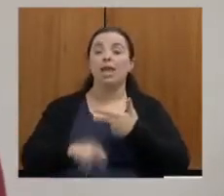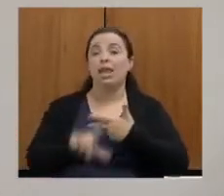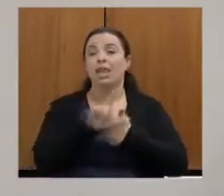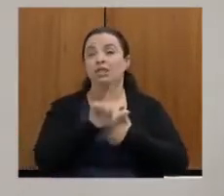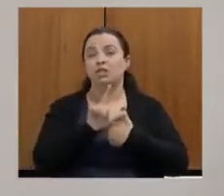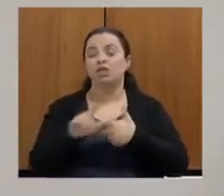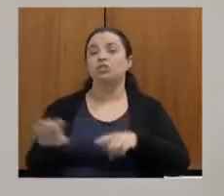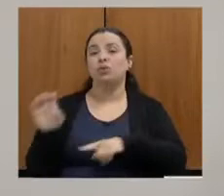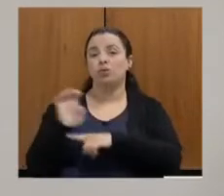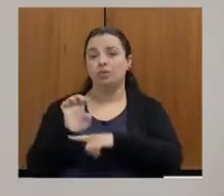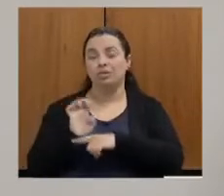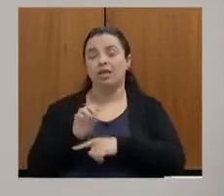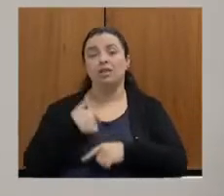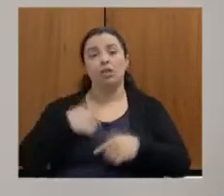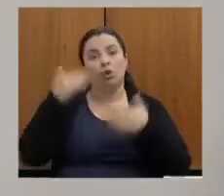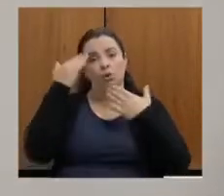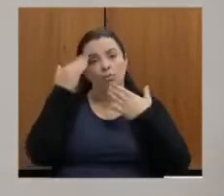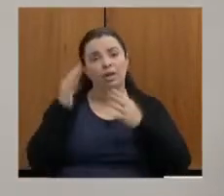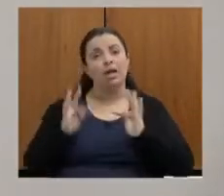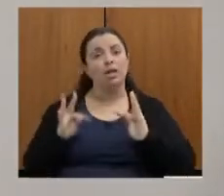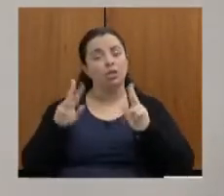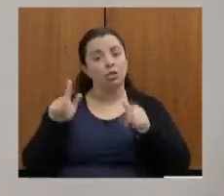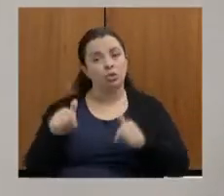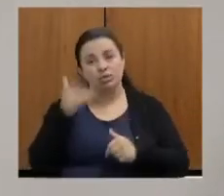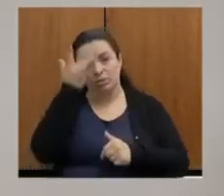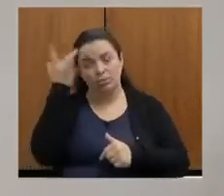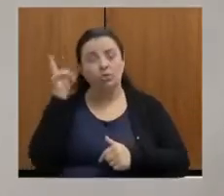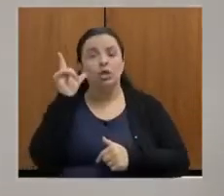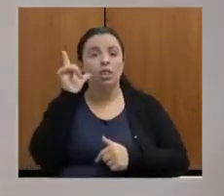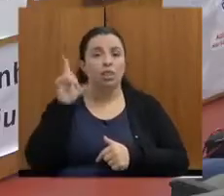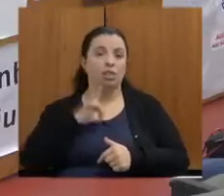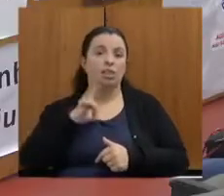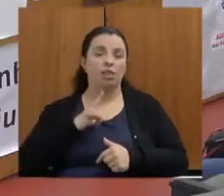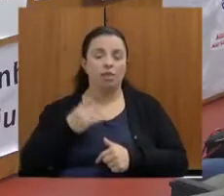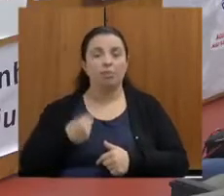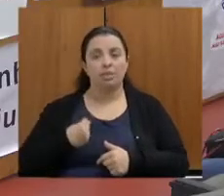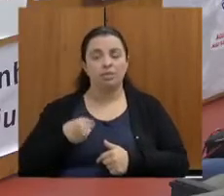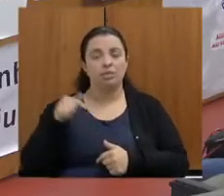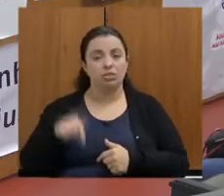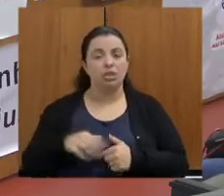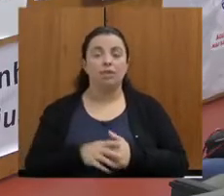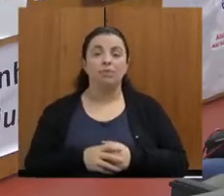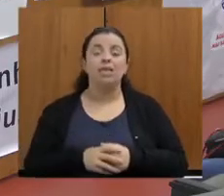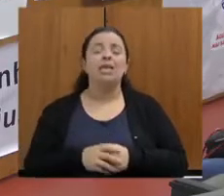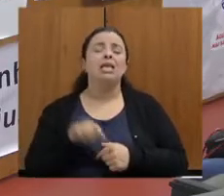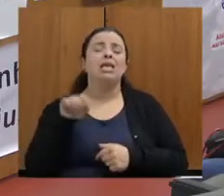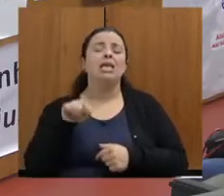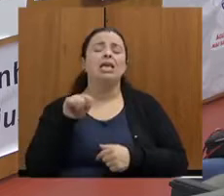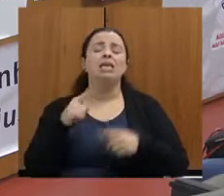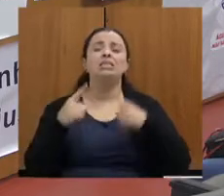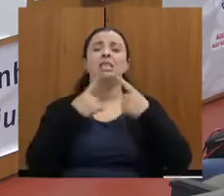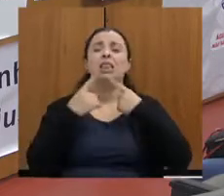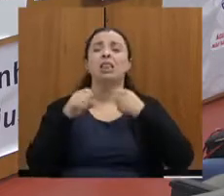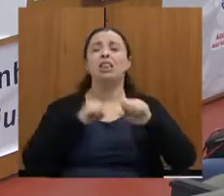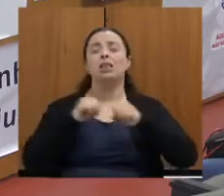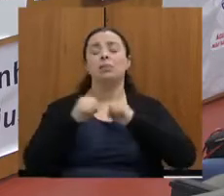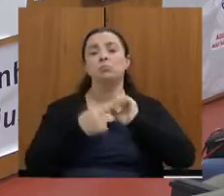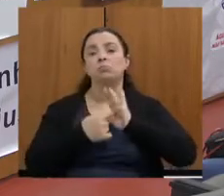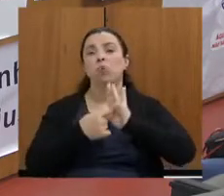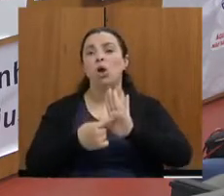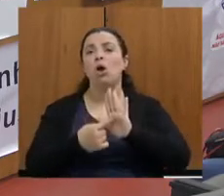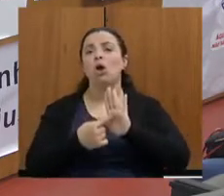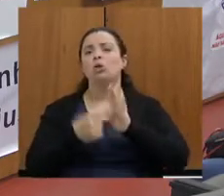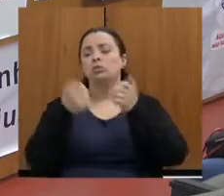então muito obrigado a todas nós que estamos aqui e que esse debate Demon e quando como as violações